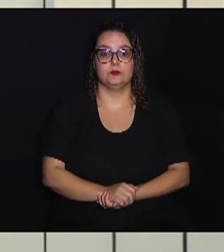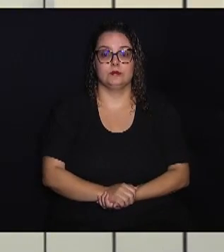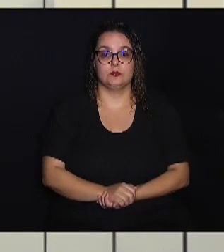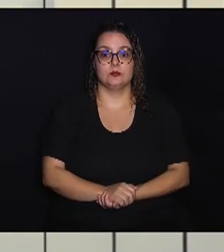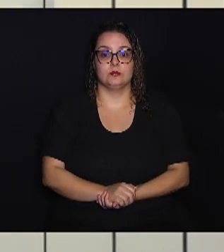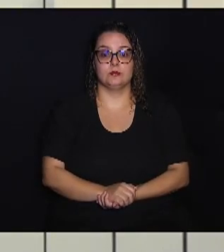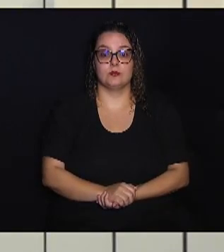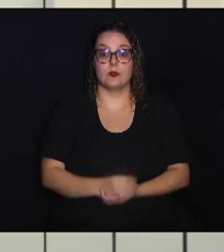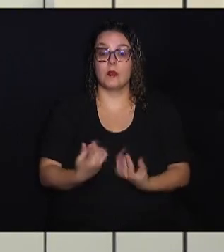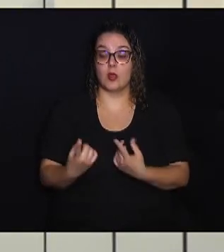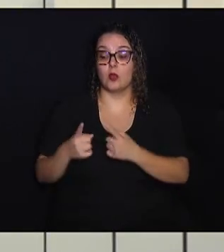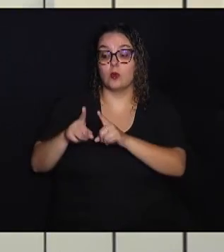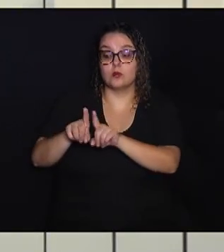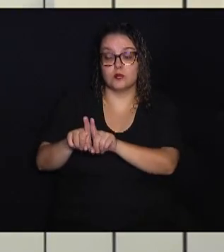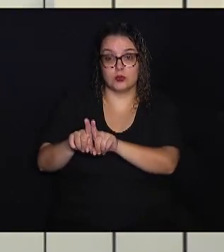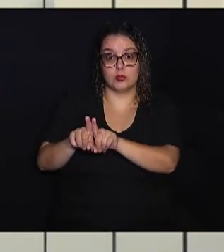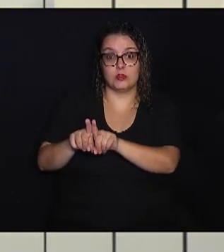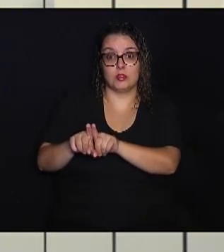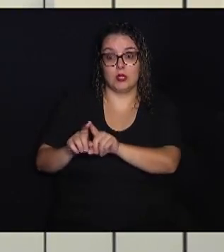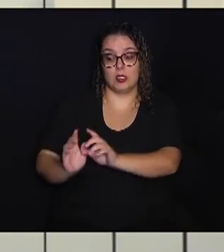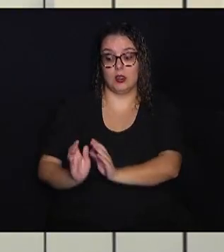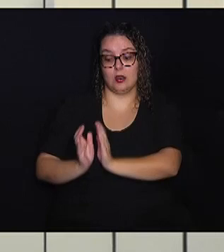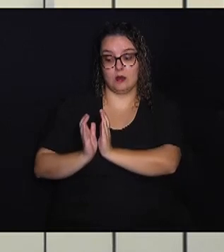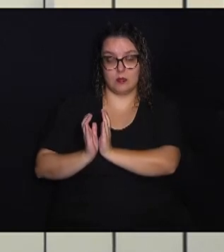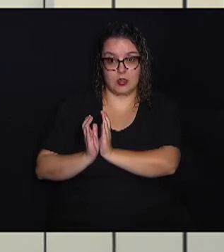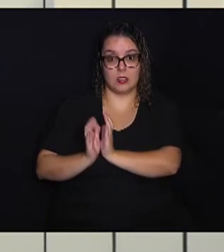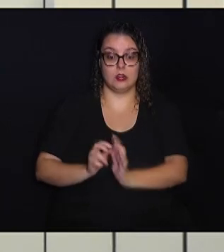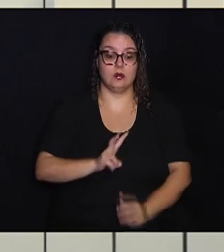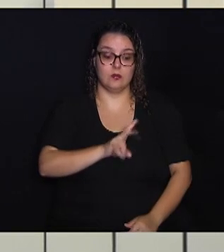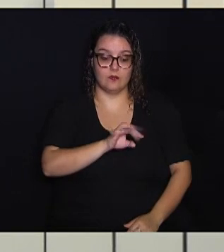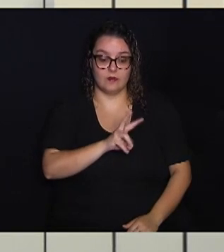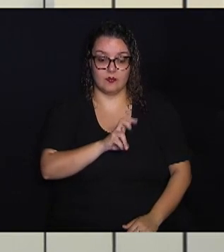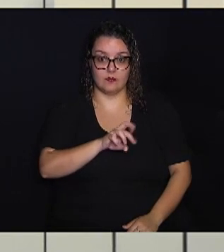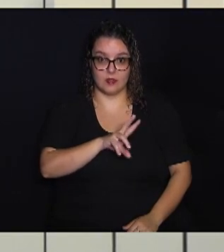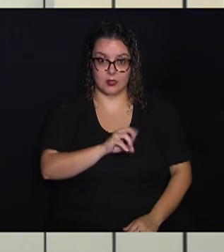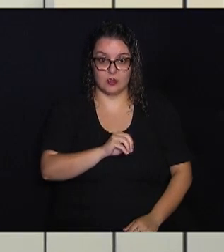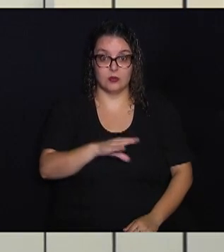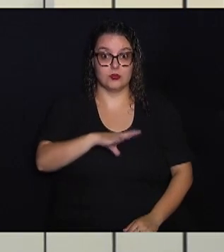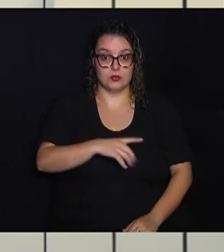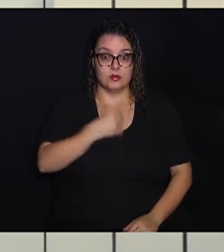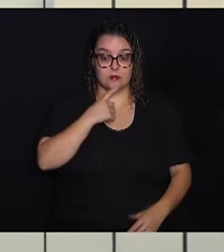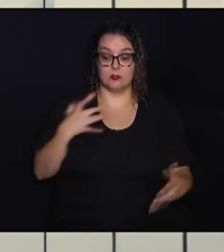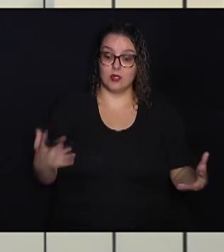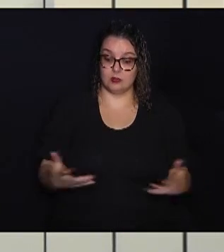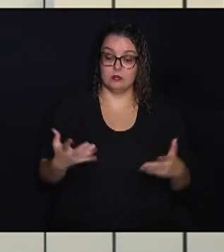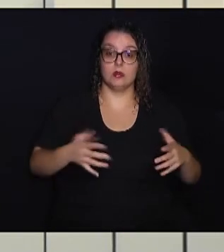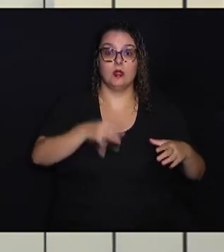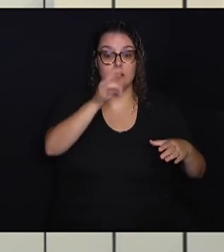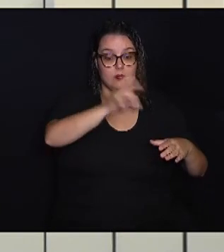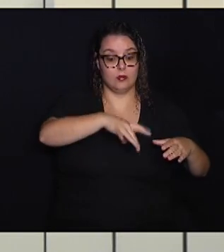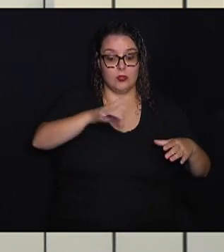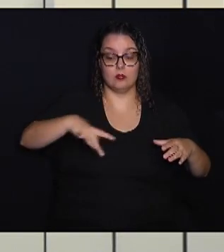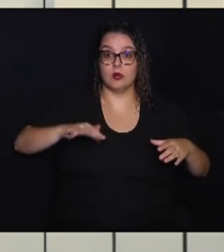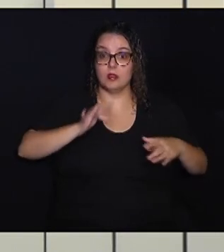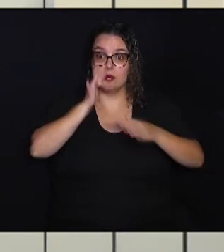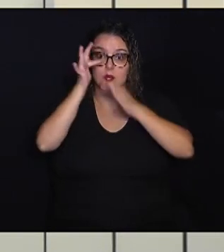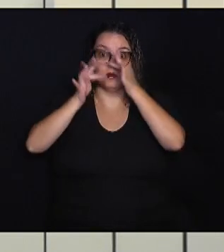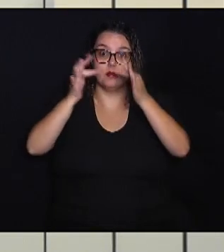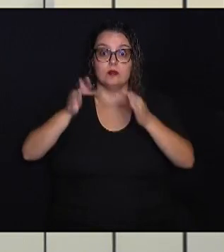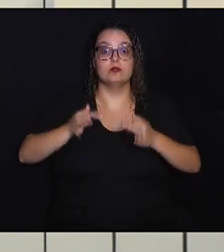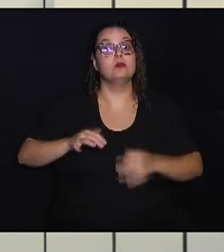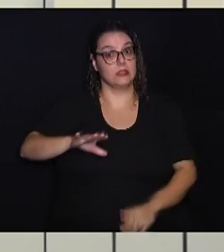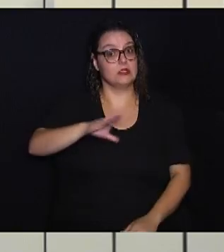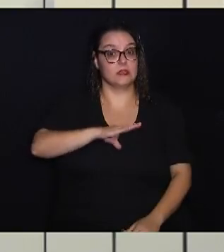Uma parceria entre a APAI e o Viveiro Municipal de Campinas tem impulsionado a plantação de flores pela